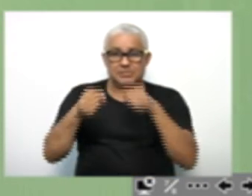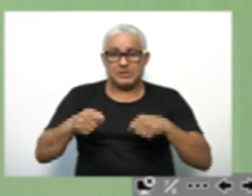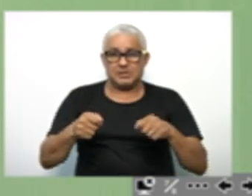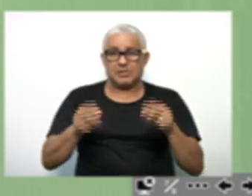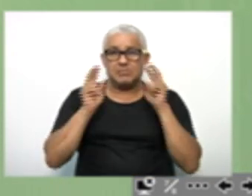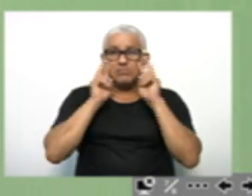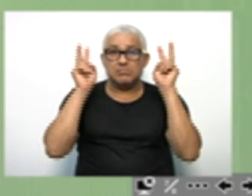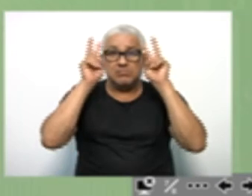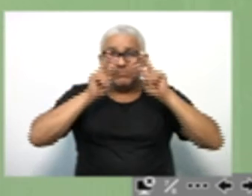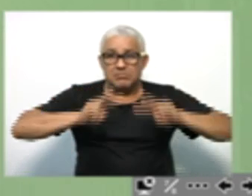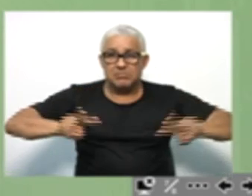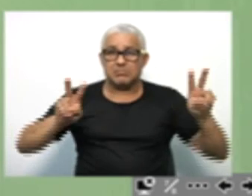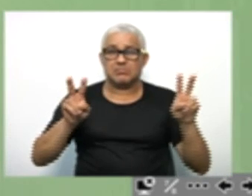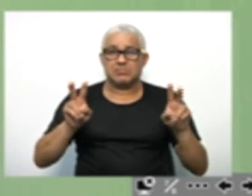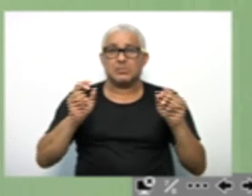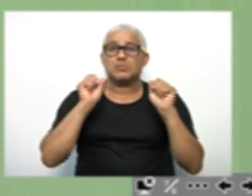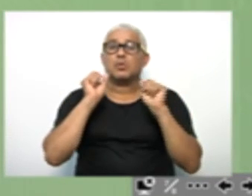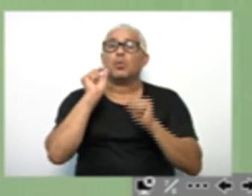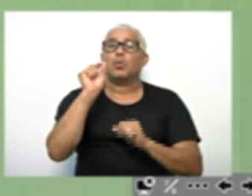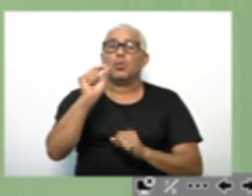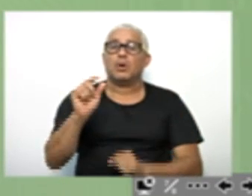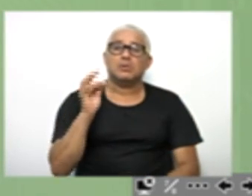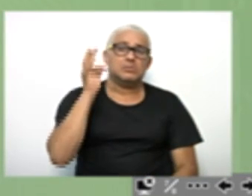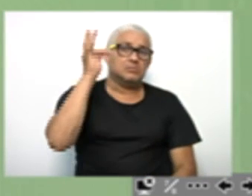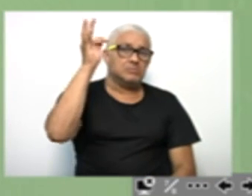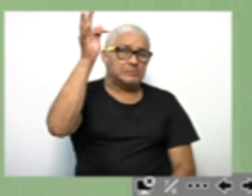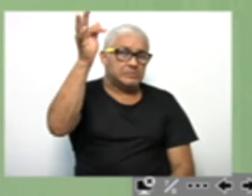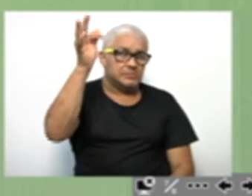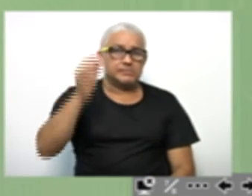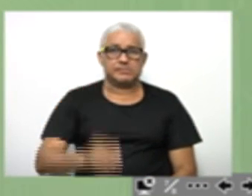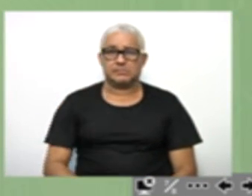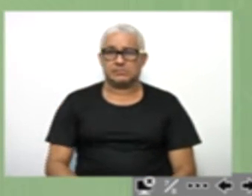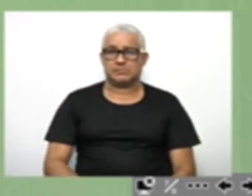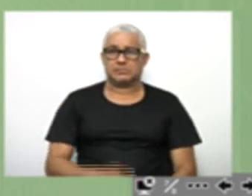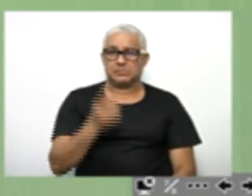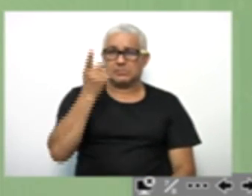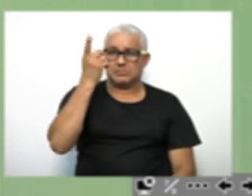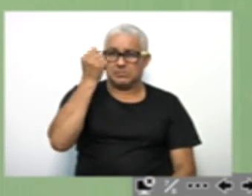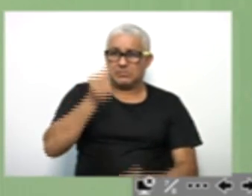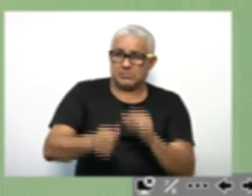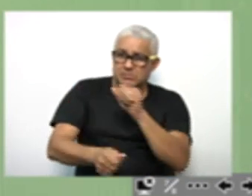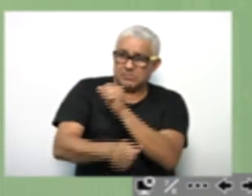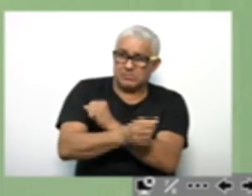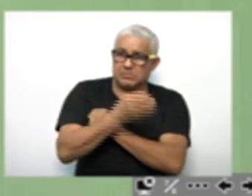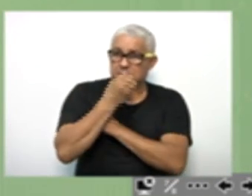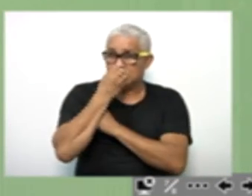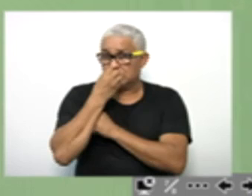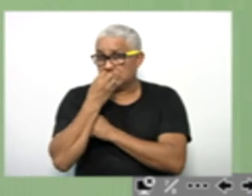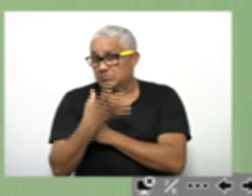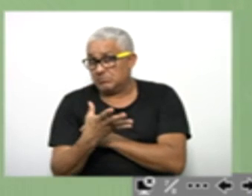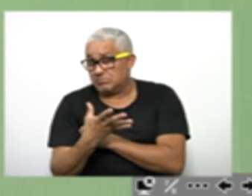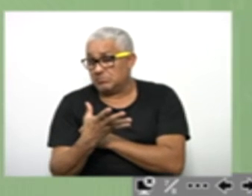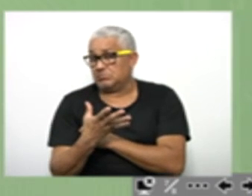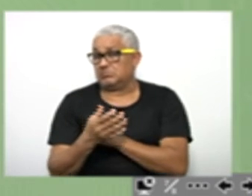visualização do que é que pode vir, quais são as perspectivas desses investimentos. Se são perspectivas